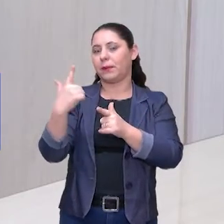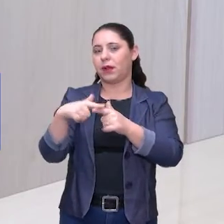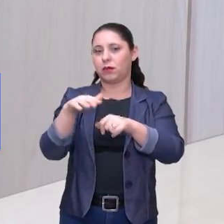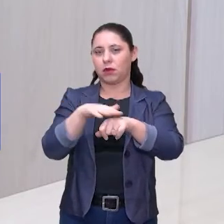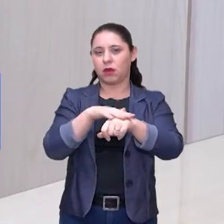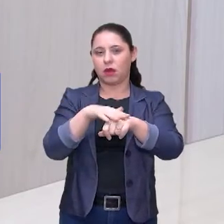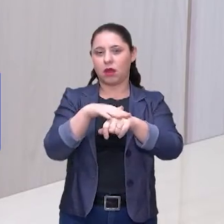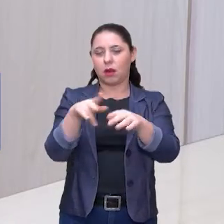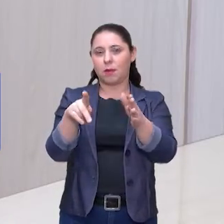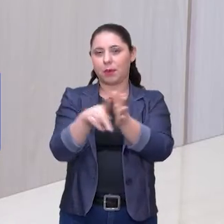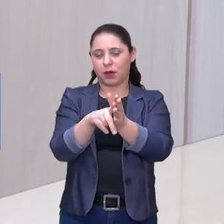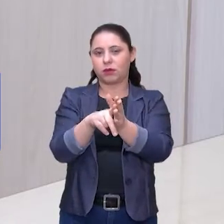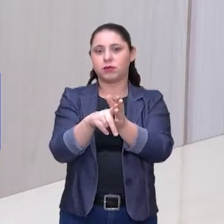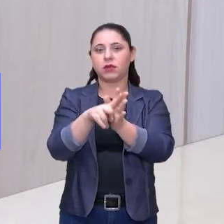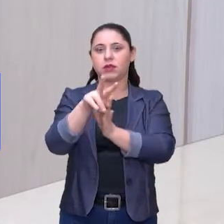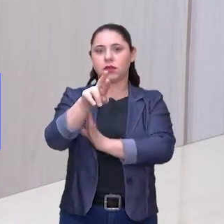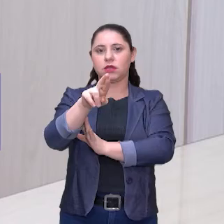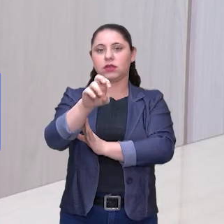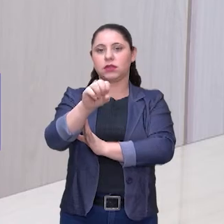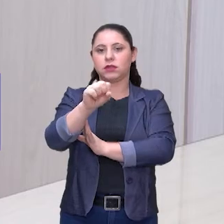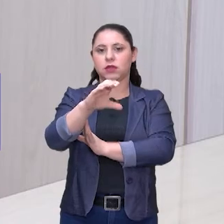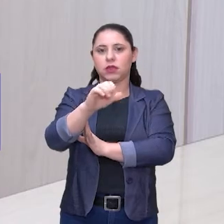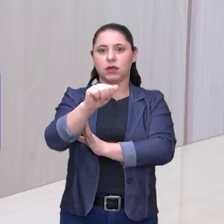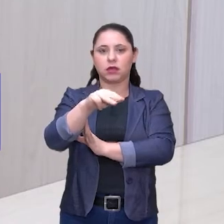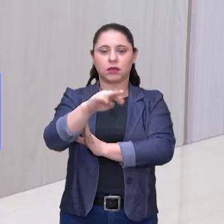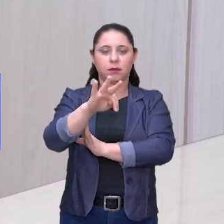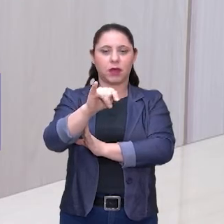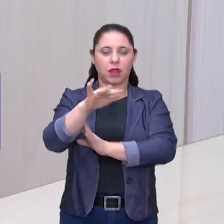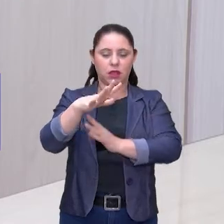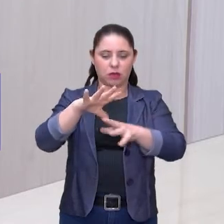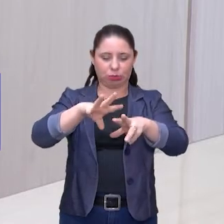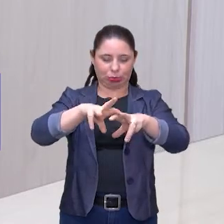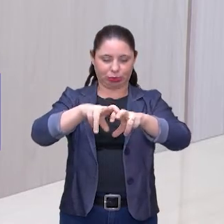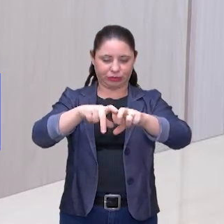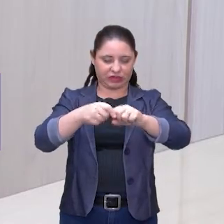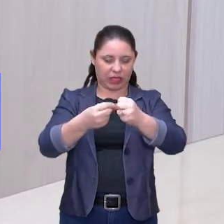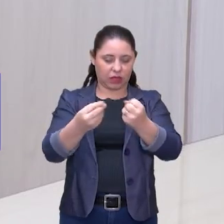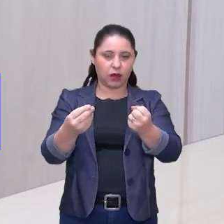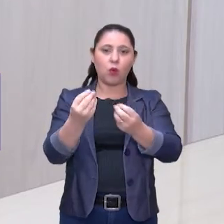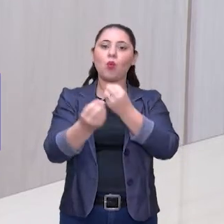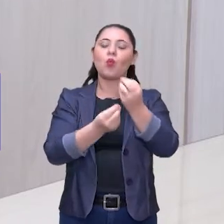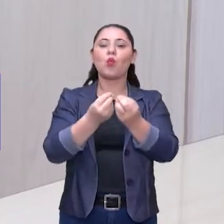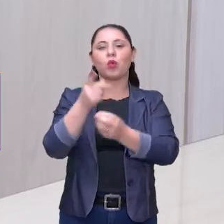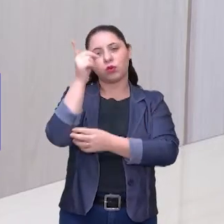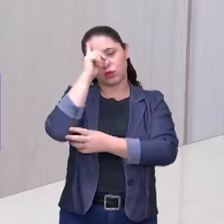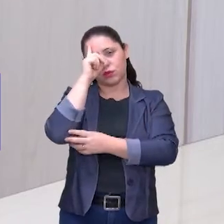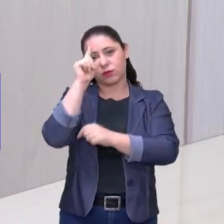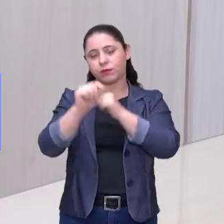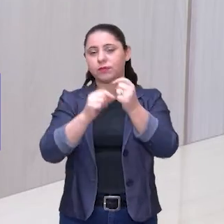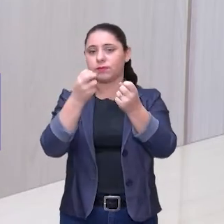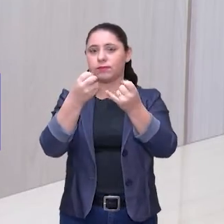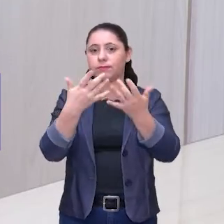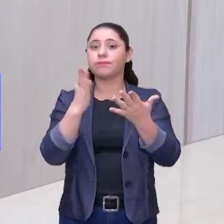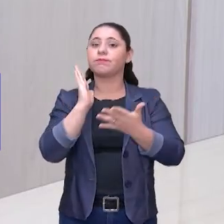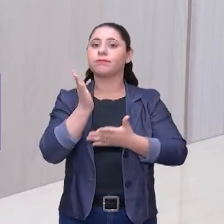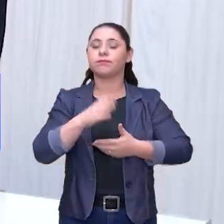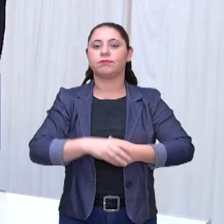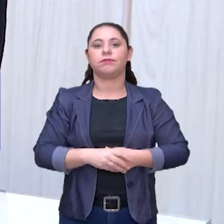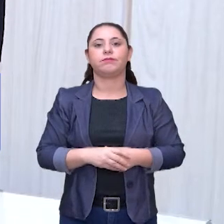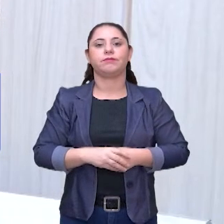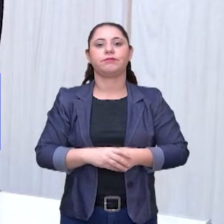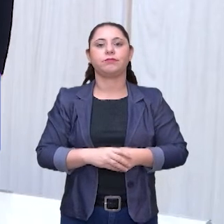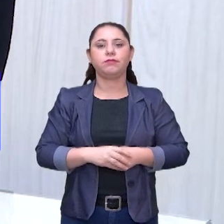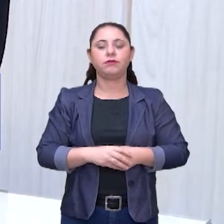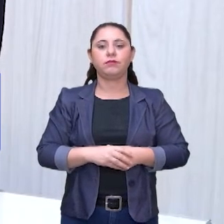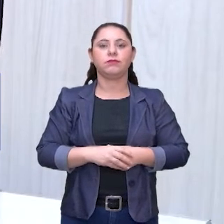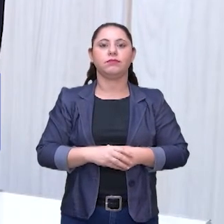têm já esses problemas relacionados de ressecamento de pele, o que elas devem fazer? Qual que é a rotina delas, doutor? Como